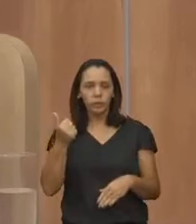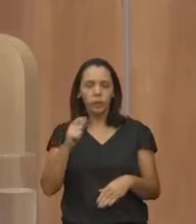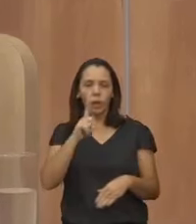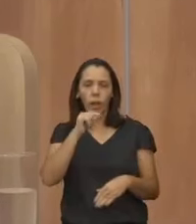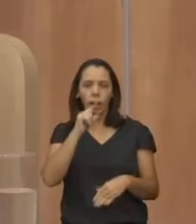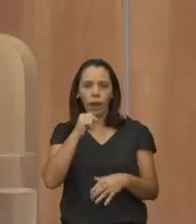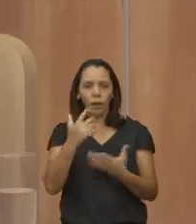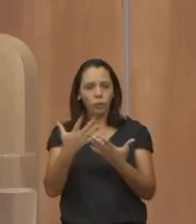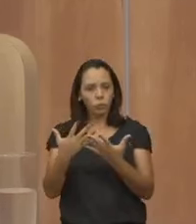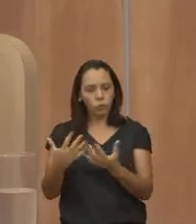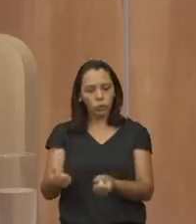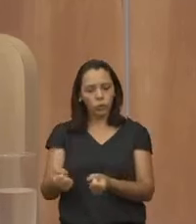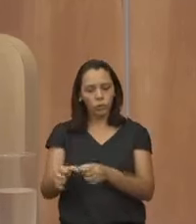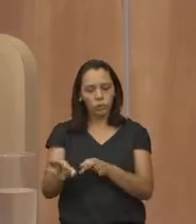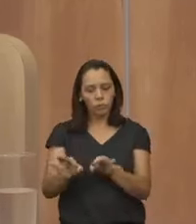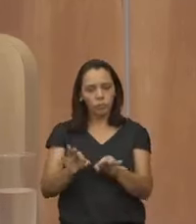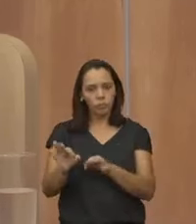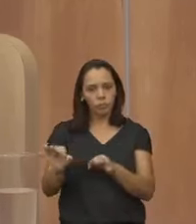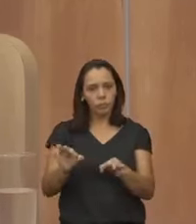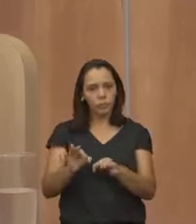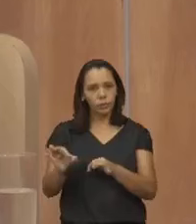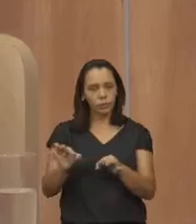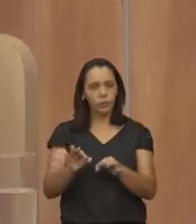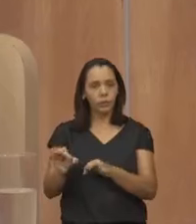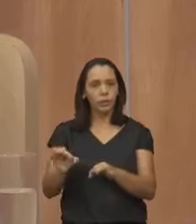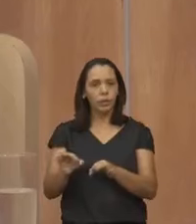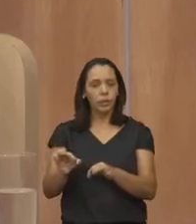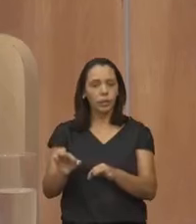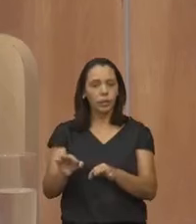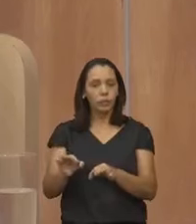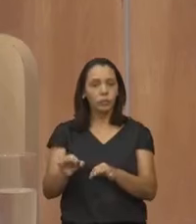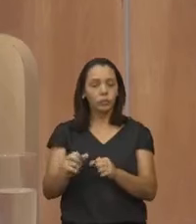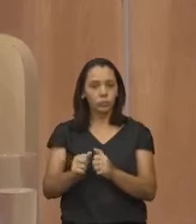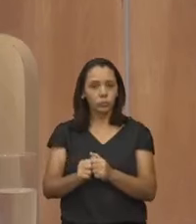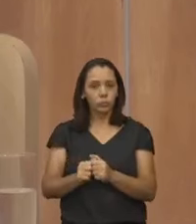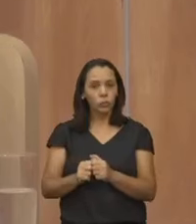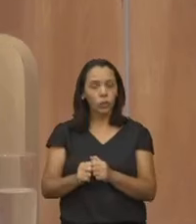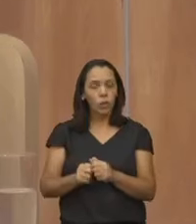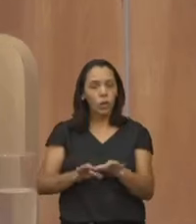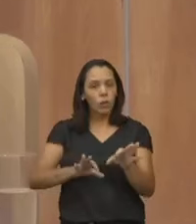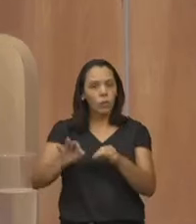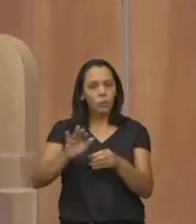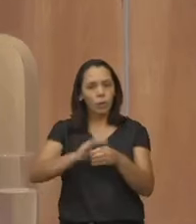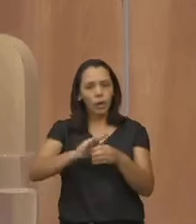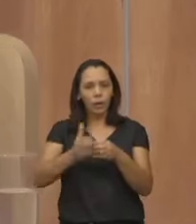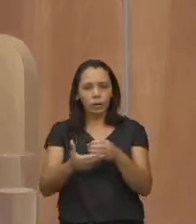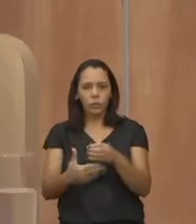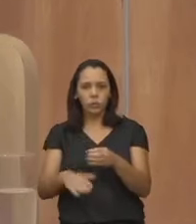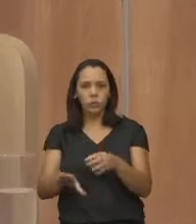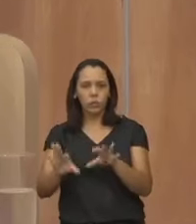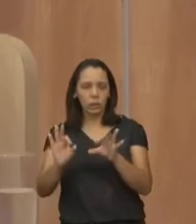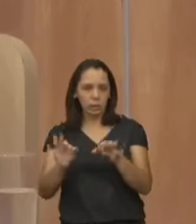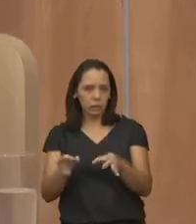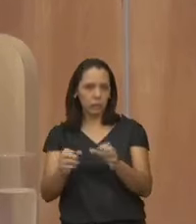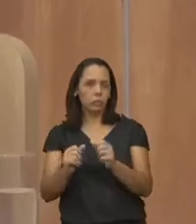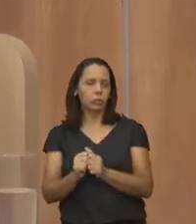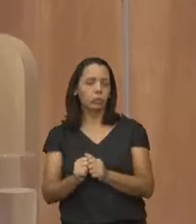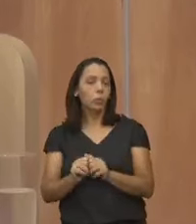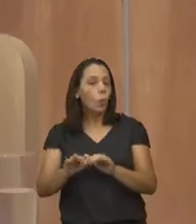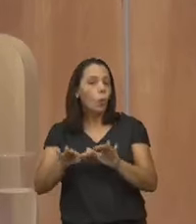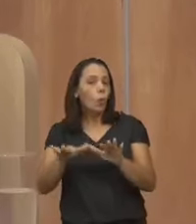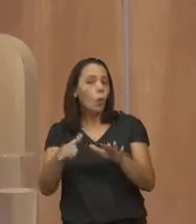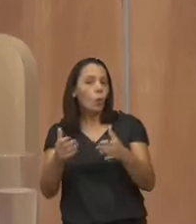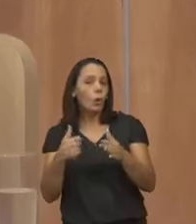a drenagem, é uma consequência. A hora que a gente pensa nas fossas sépticas, a hora que a gente aprova uma legislação aqui